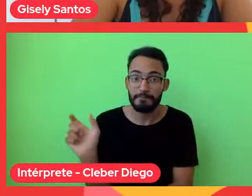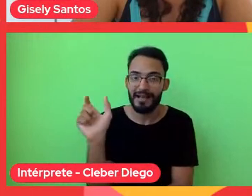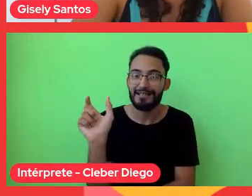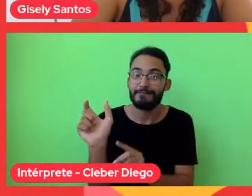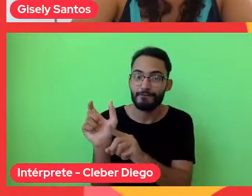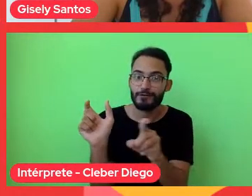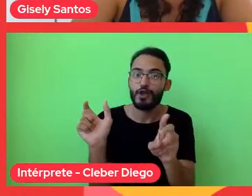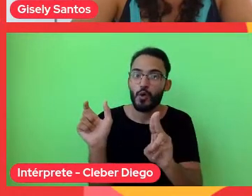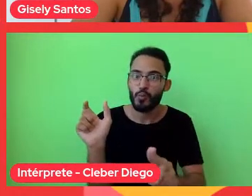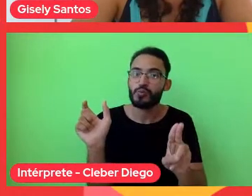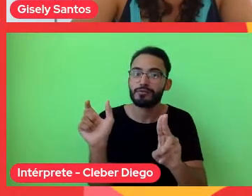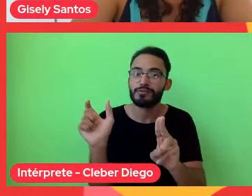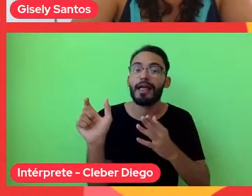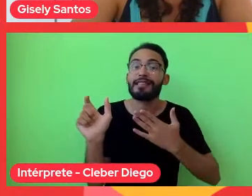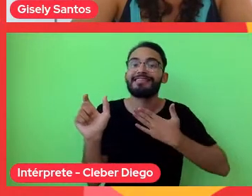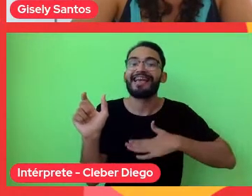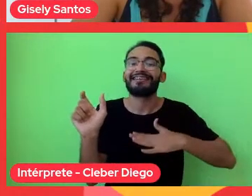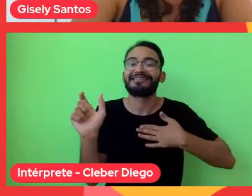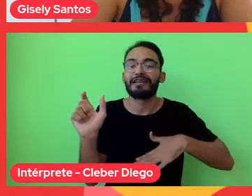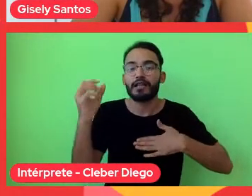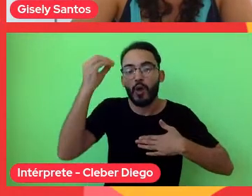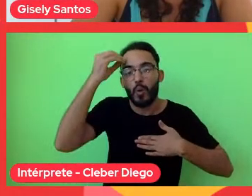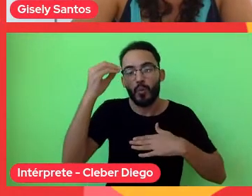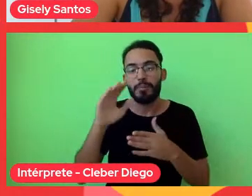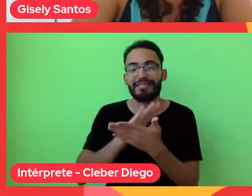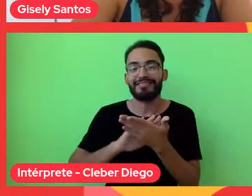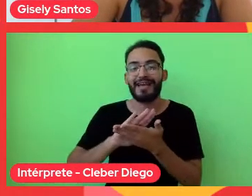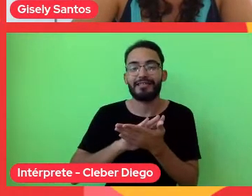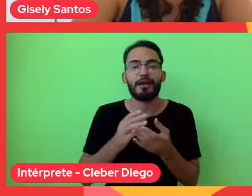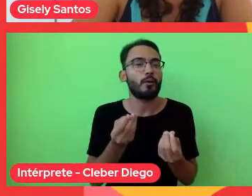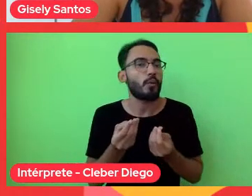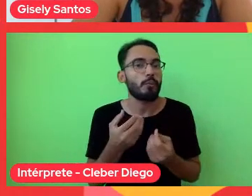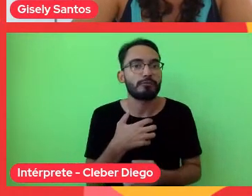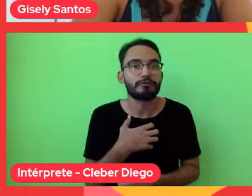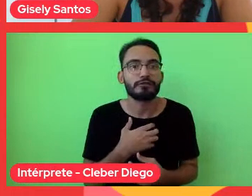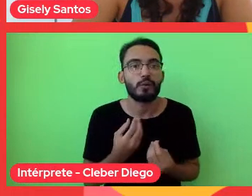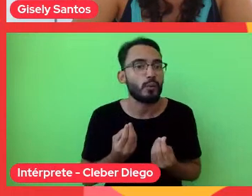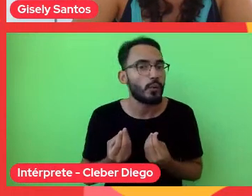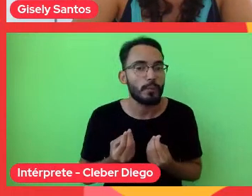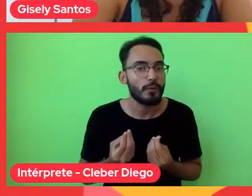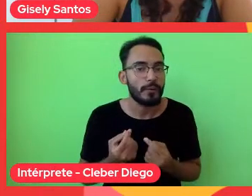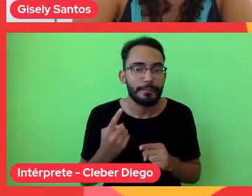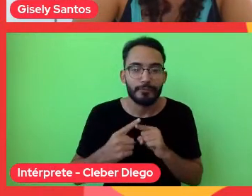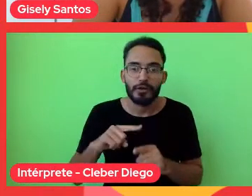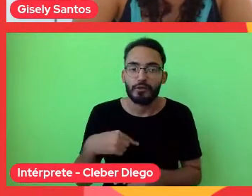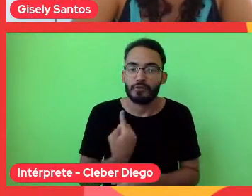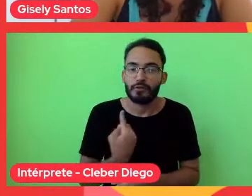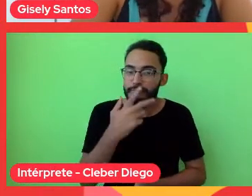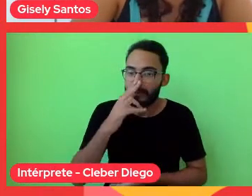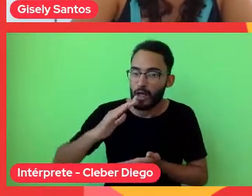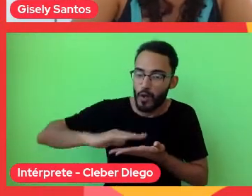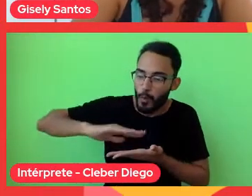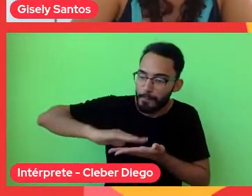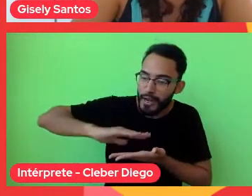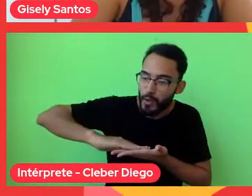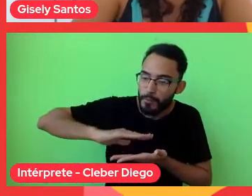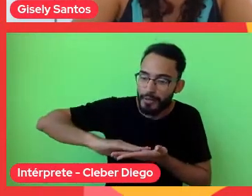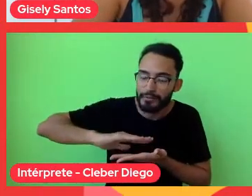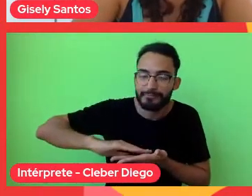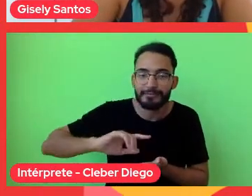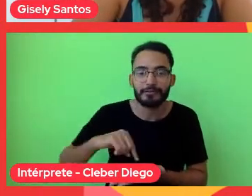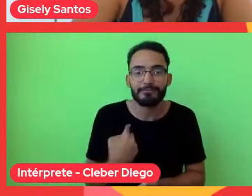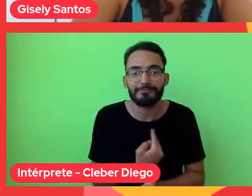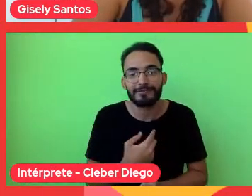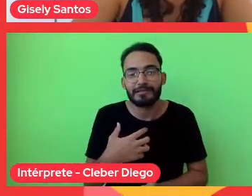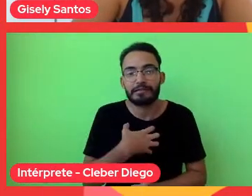usar, descansar sem culpa. Como fazer isso? Porque a gente é tão cobrada, e aí eu sei que a gente, às vezes, tem